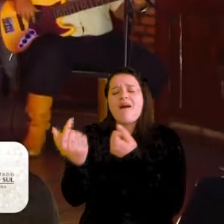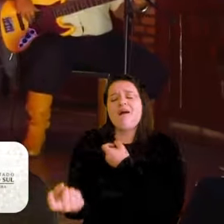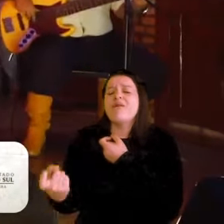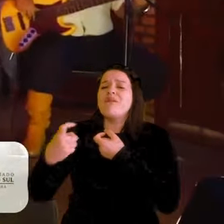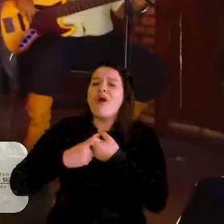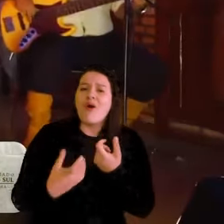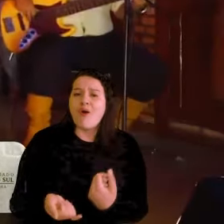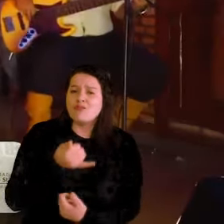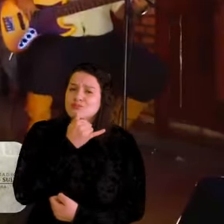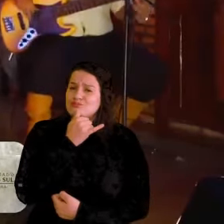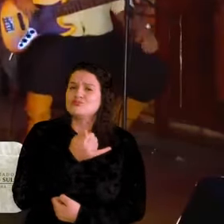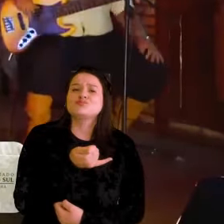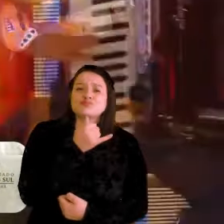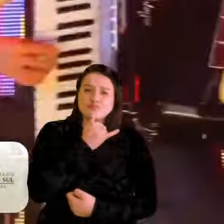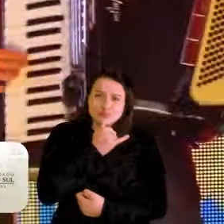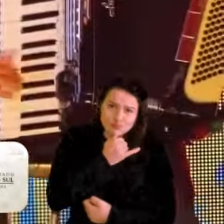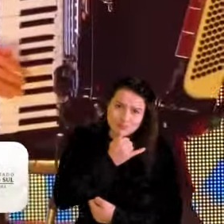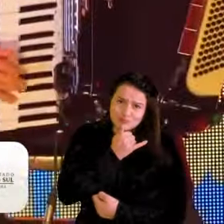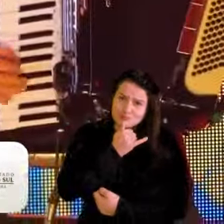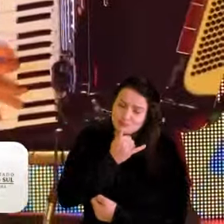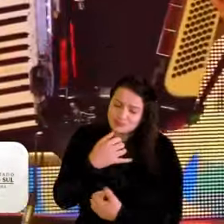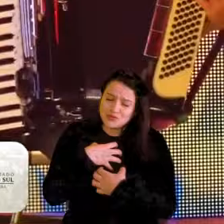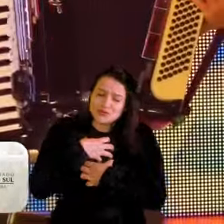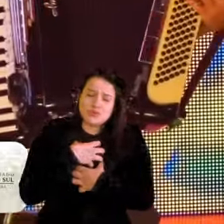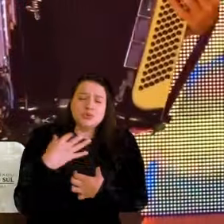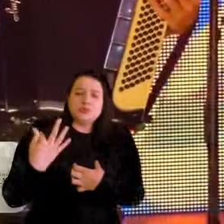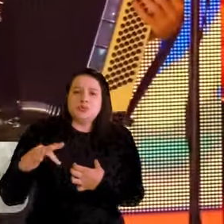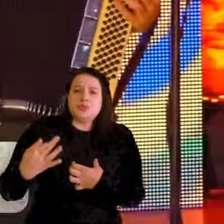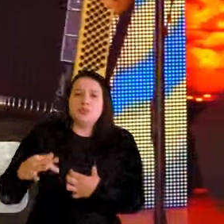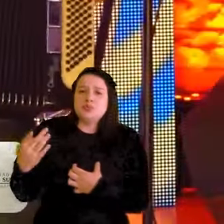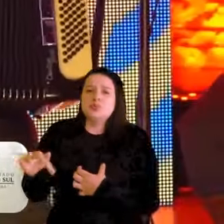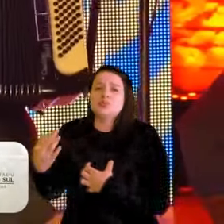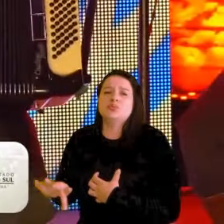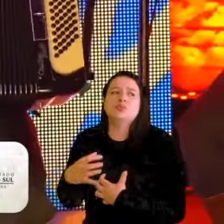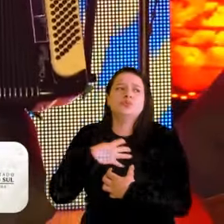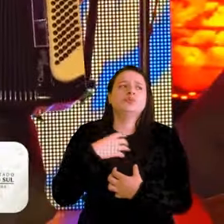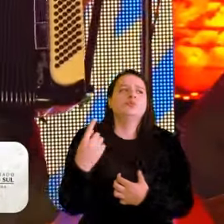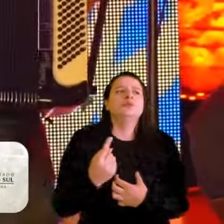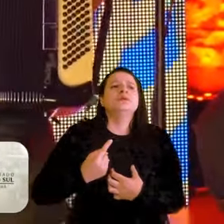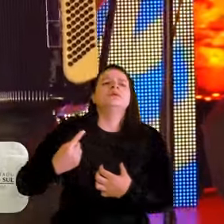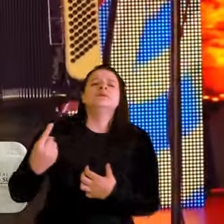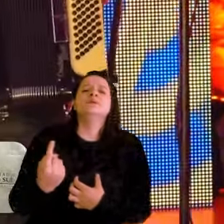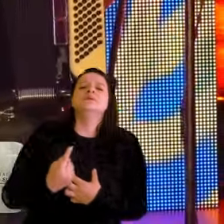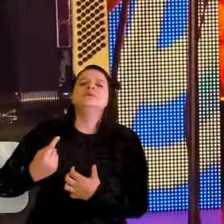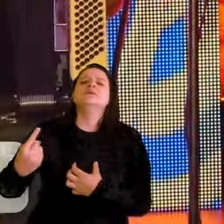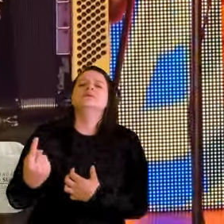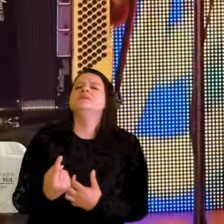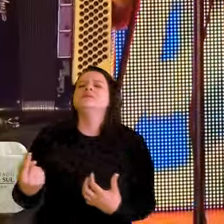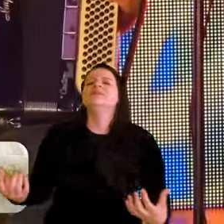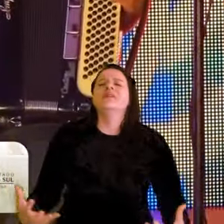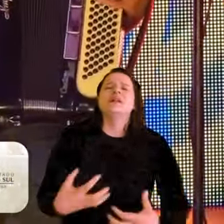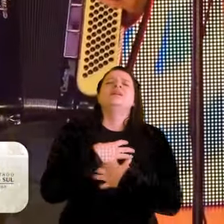pra mim. É triste viver com a solidão. Eu nunca pensei que fosse assim. O meu